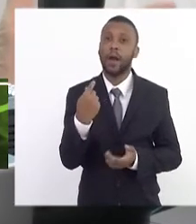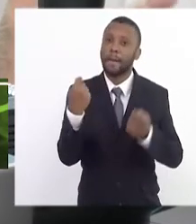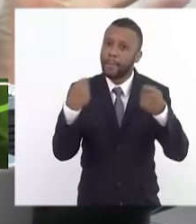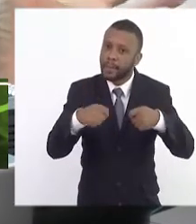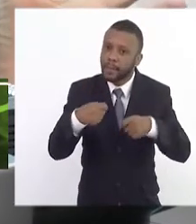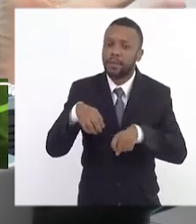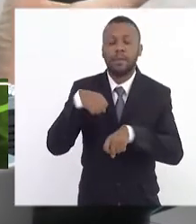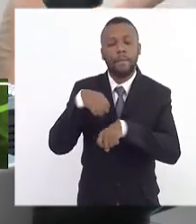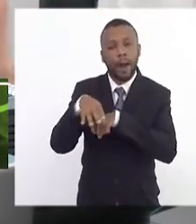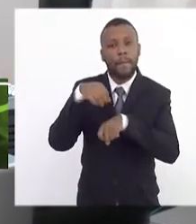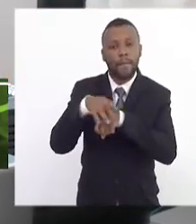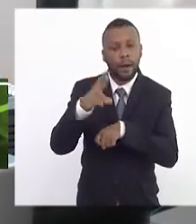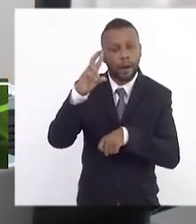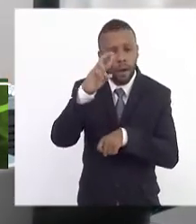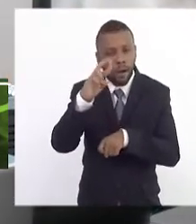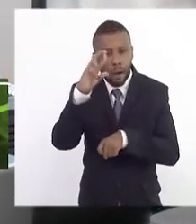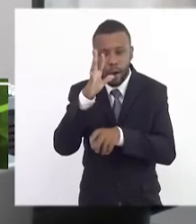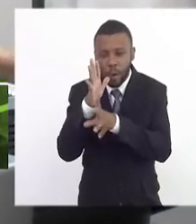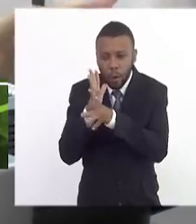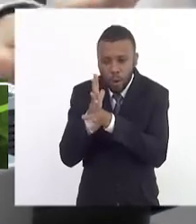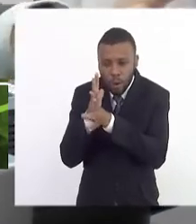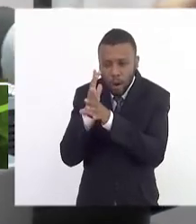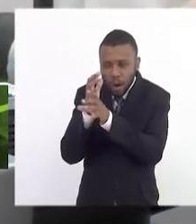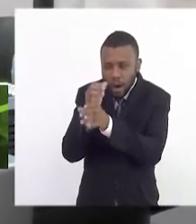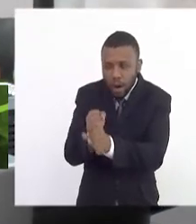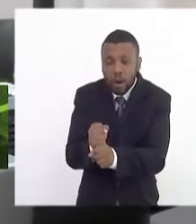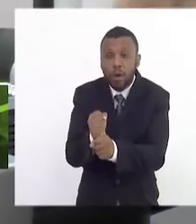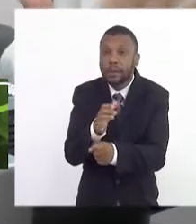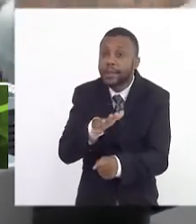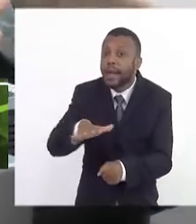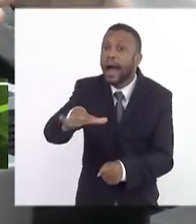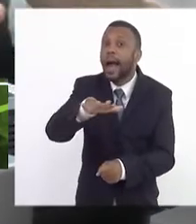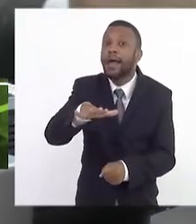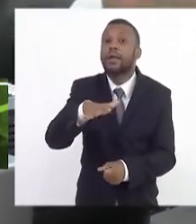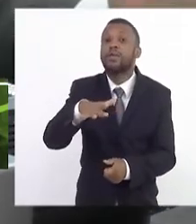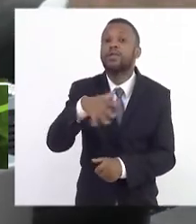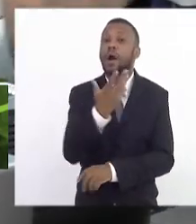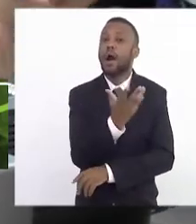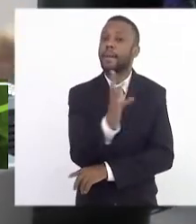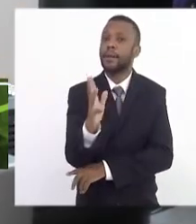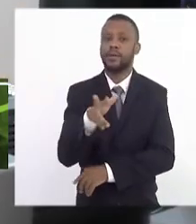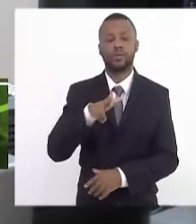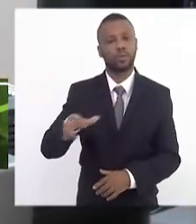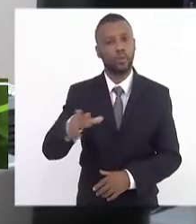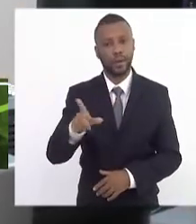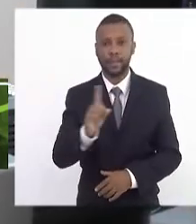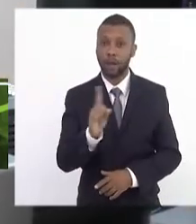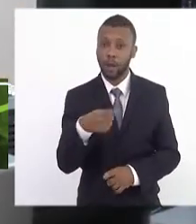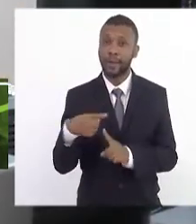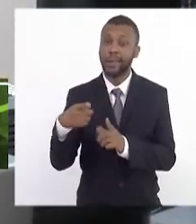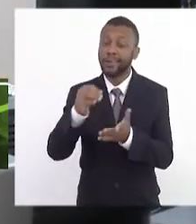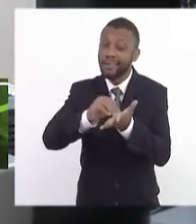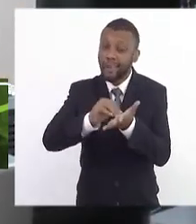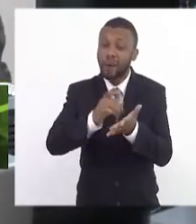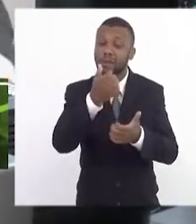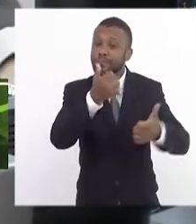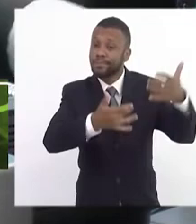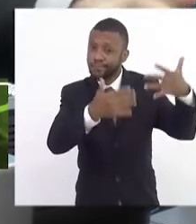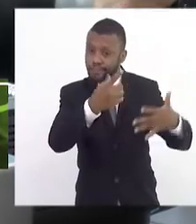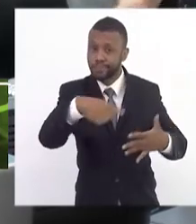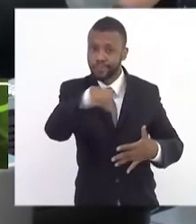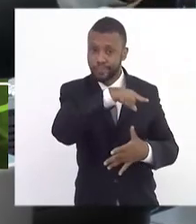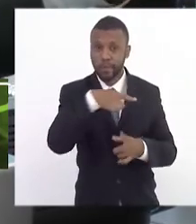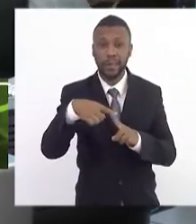revisão imensa, porque tem uma, e não estou dizendo que é na área do ambiente, porque ainda não acabou a exposição dos senhores, porque é um festival